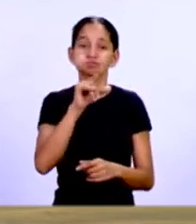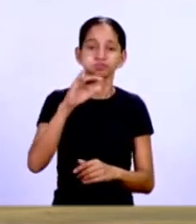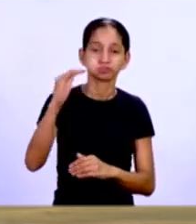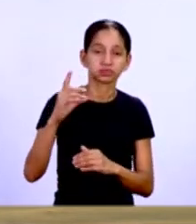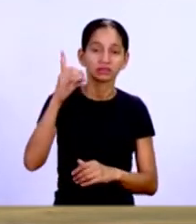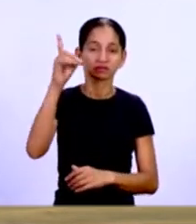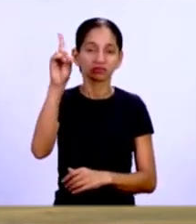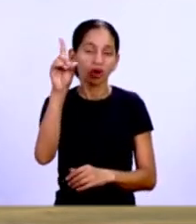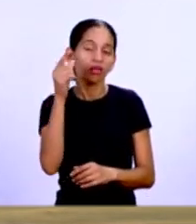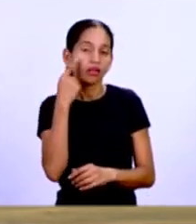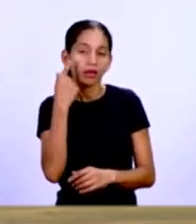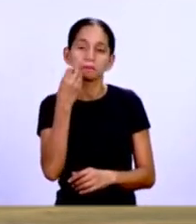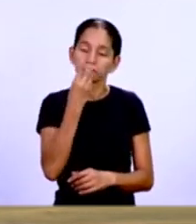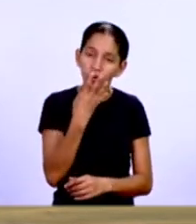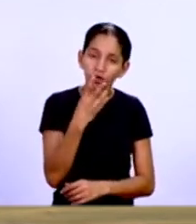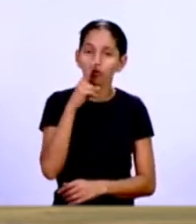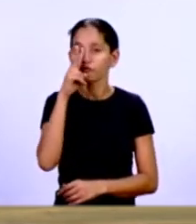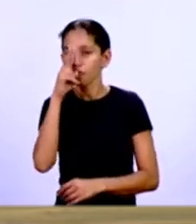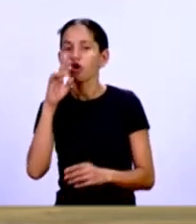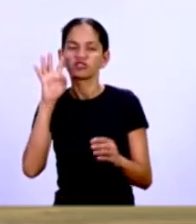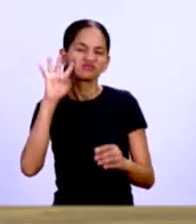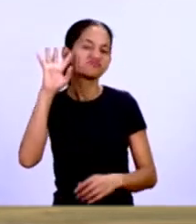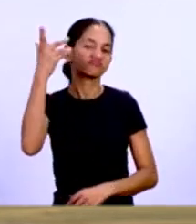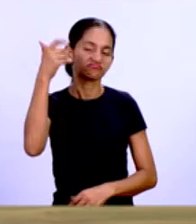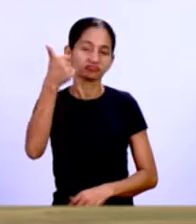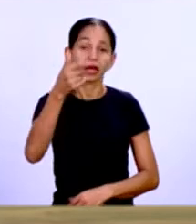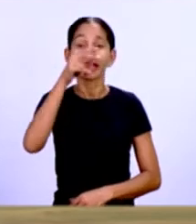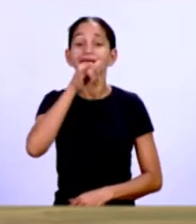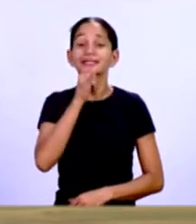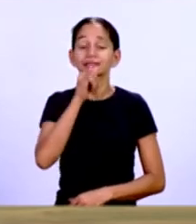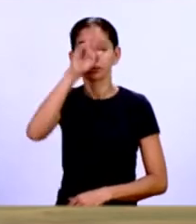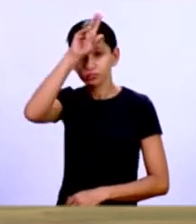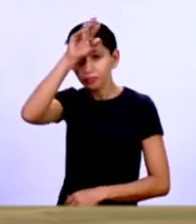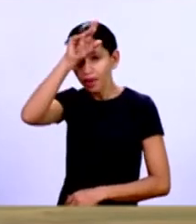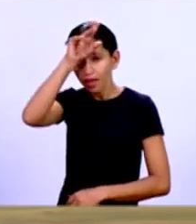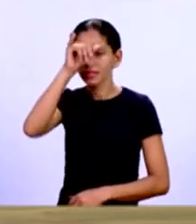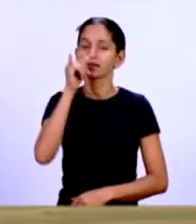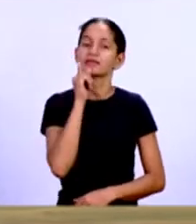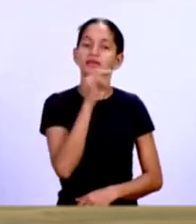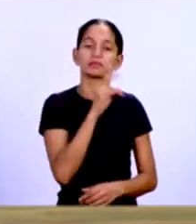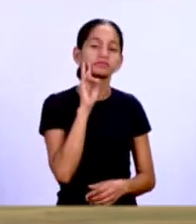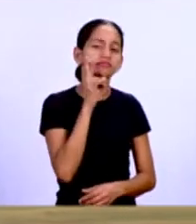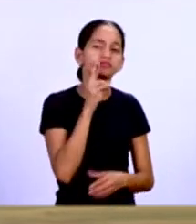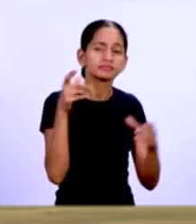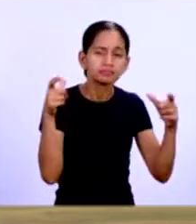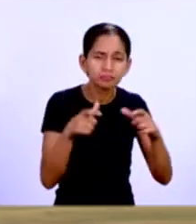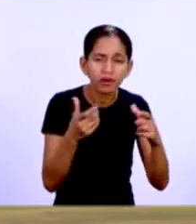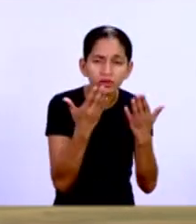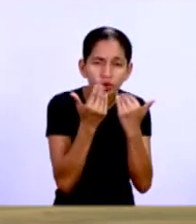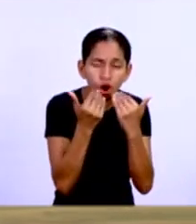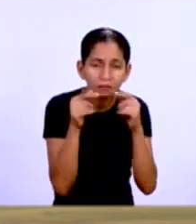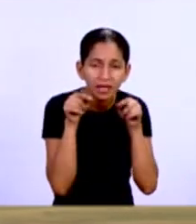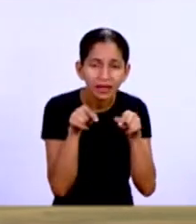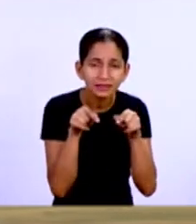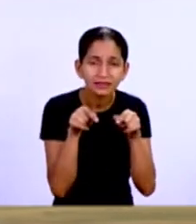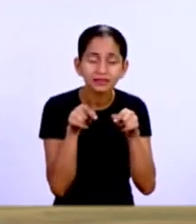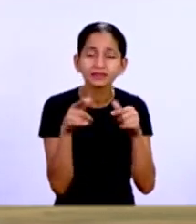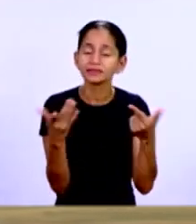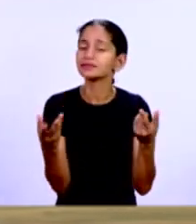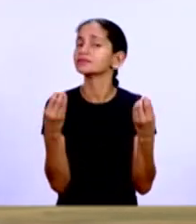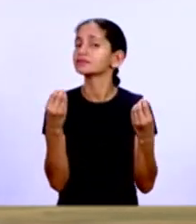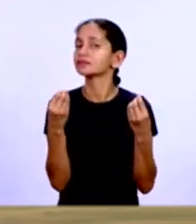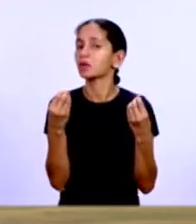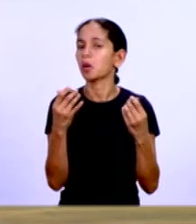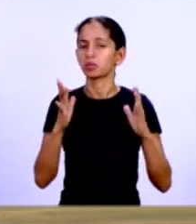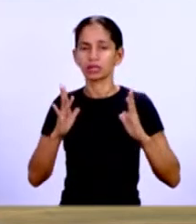a proteção é fraca? Como no exemplo da barata, você vai investir em condições melhores de higiene na sua empresa, vai,